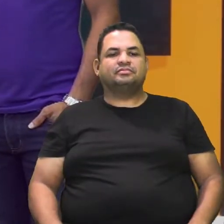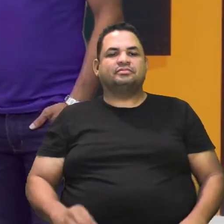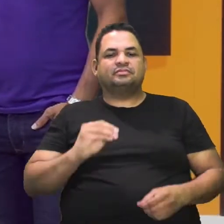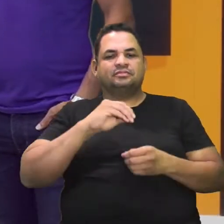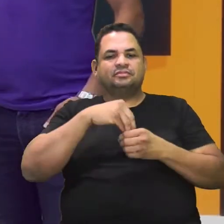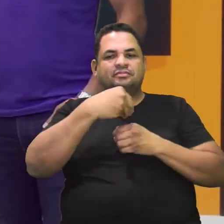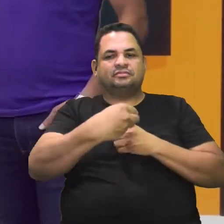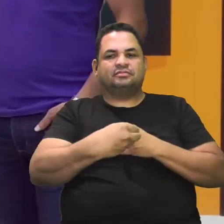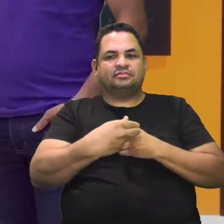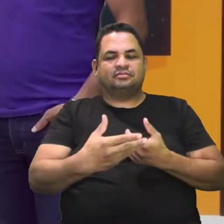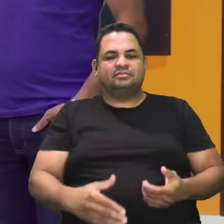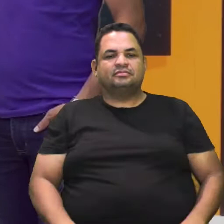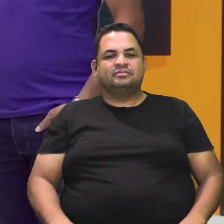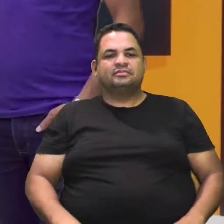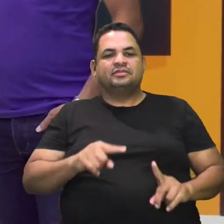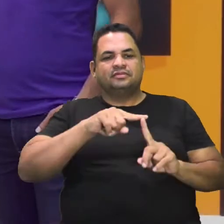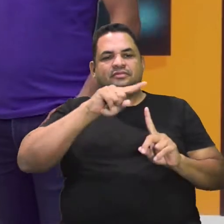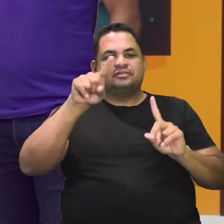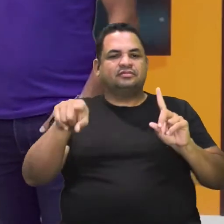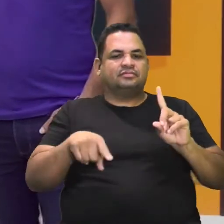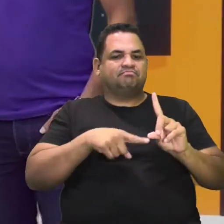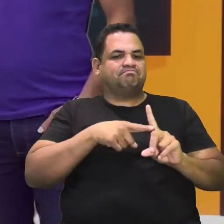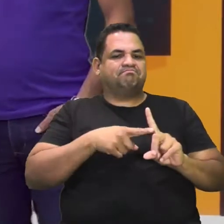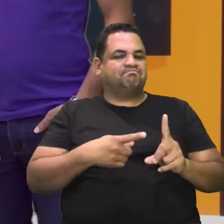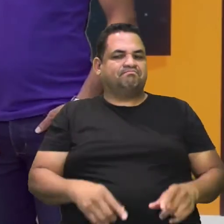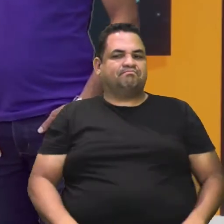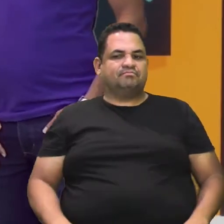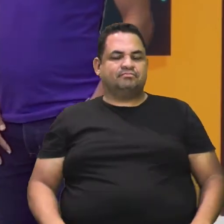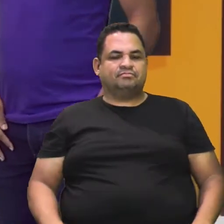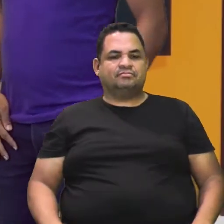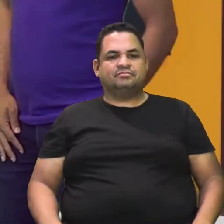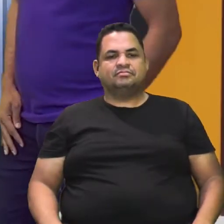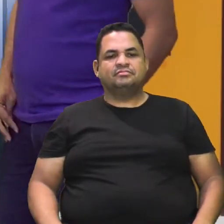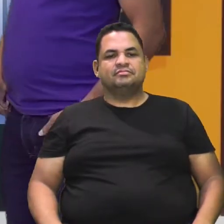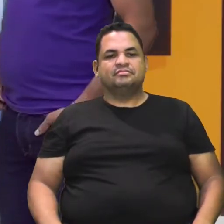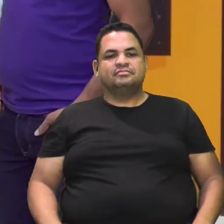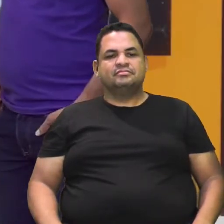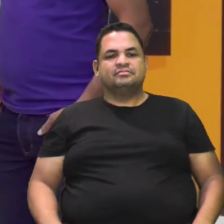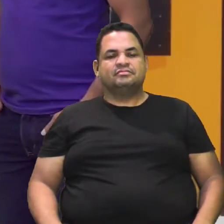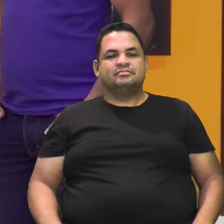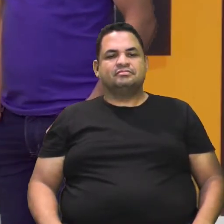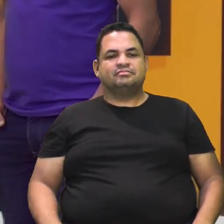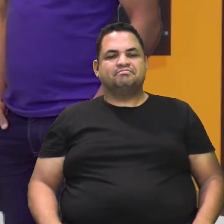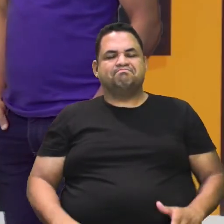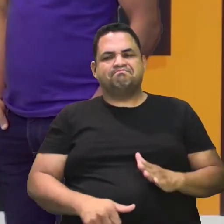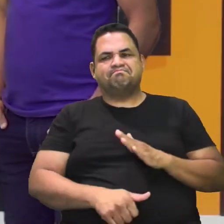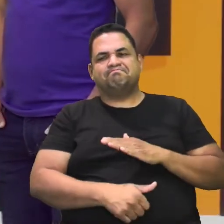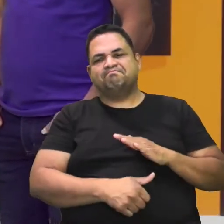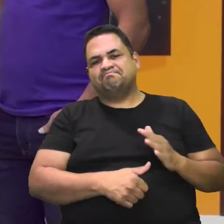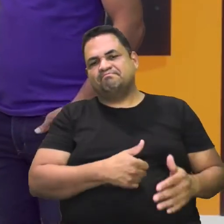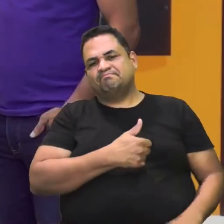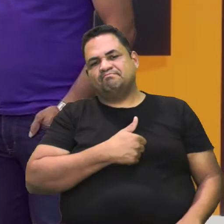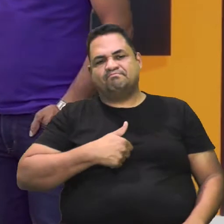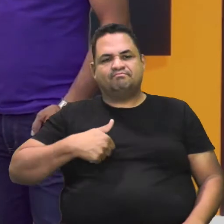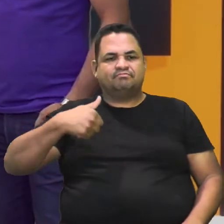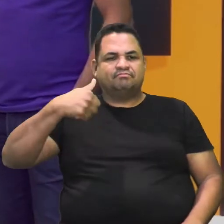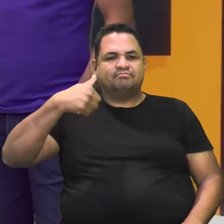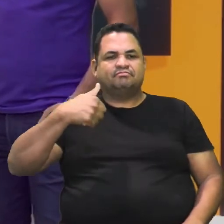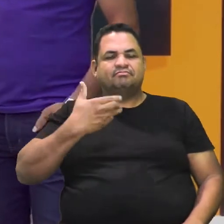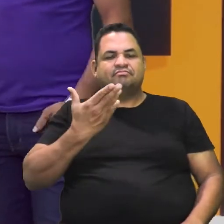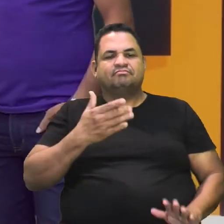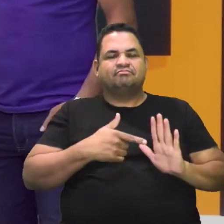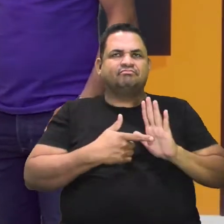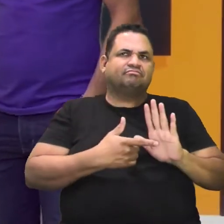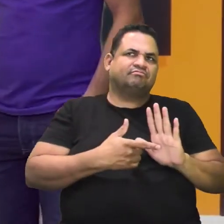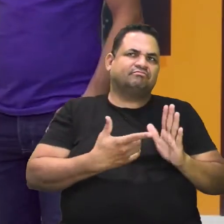reta externa? Externa que está fora. O nome já diz, né? Está fora. Tá fora. Mas melhor do que a gente ficar assim, né,